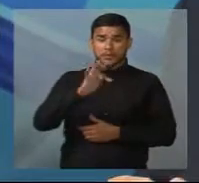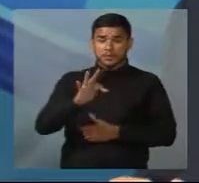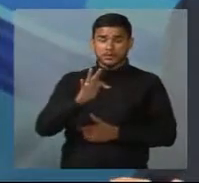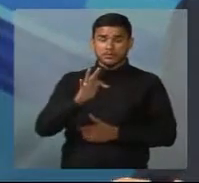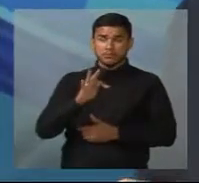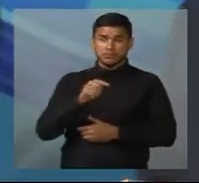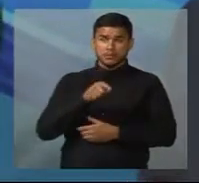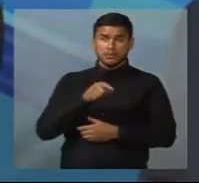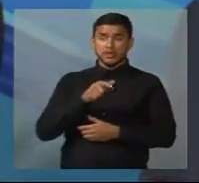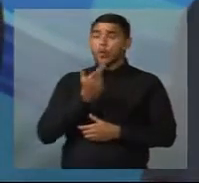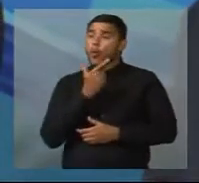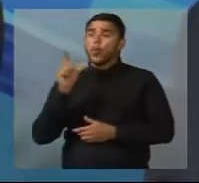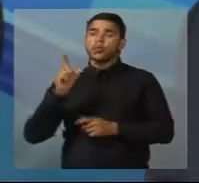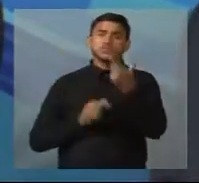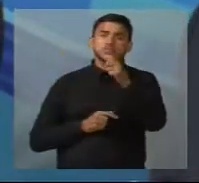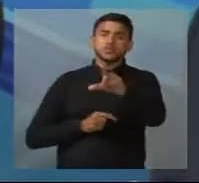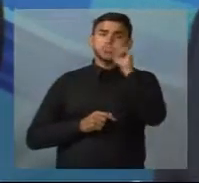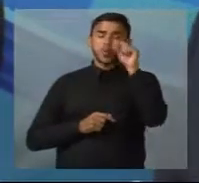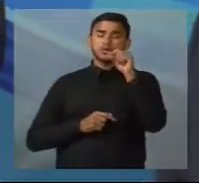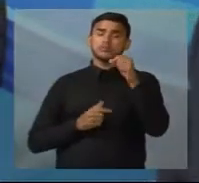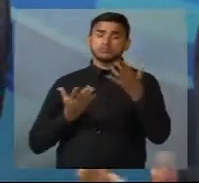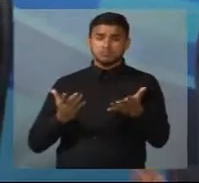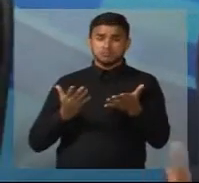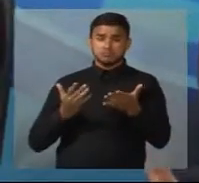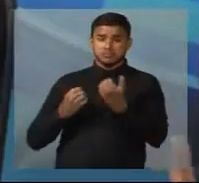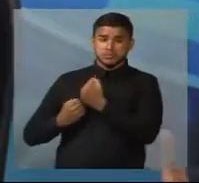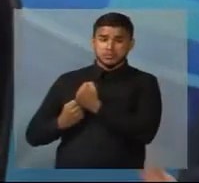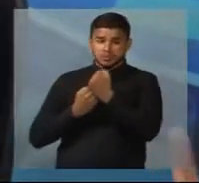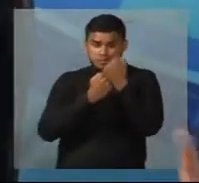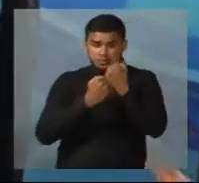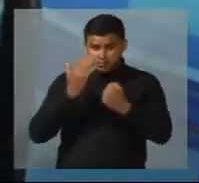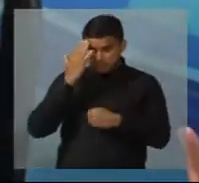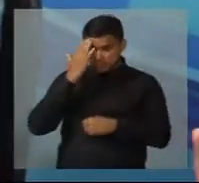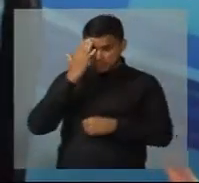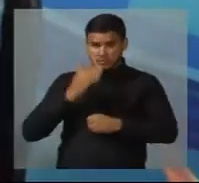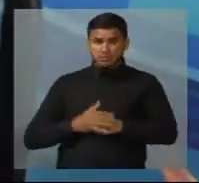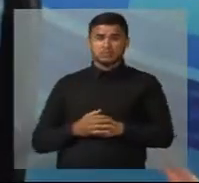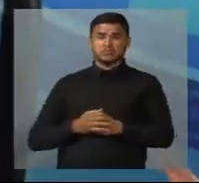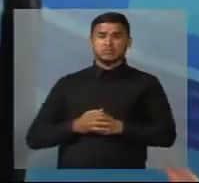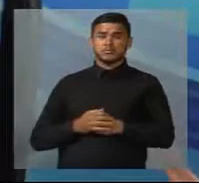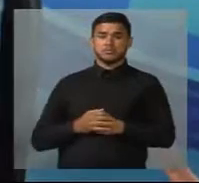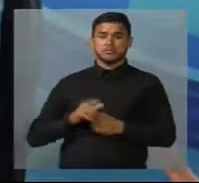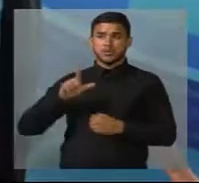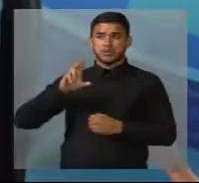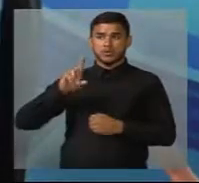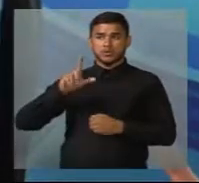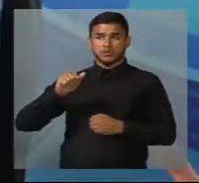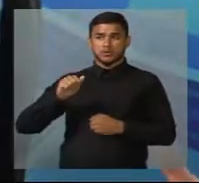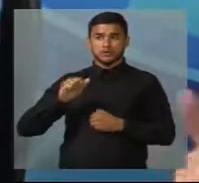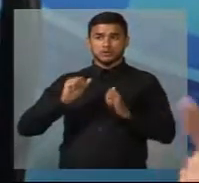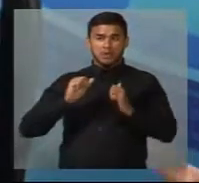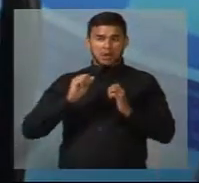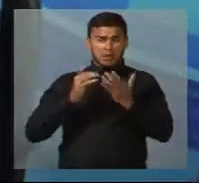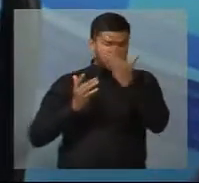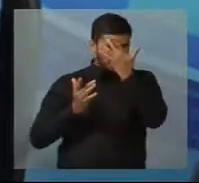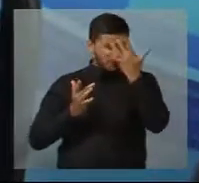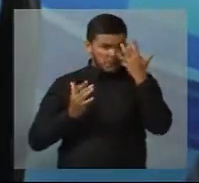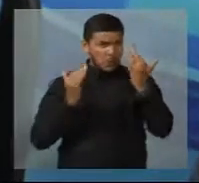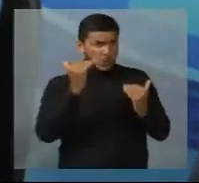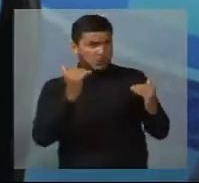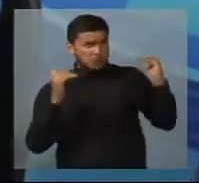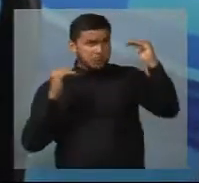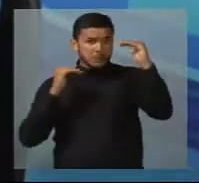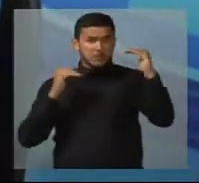candidato. Porque o Lula não quer ninguém que possa crescer mais do que ele. Então, eu acho que o Lula